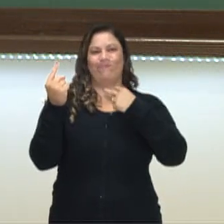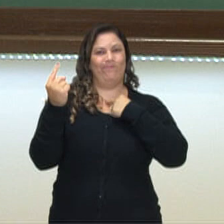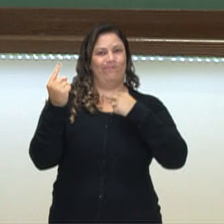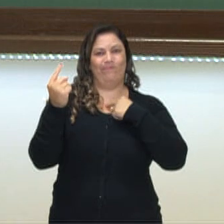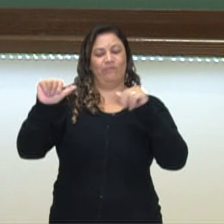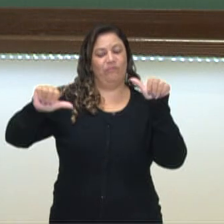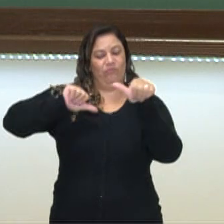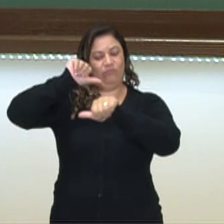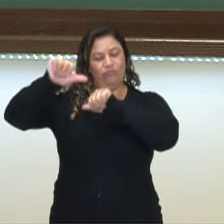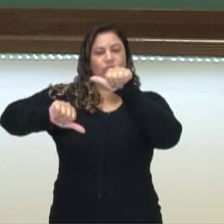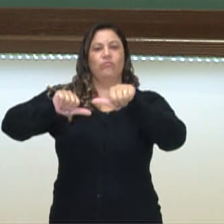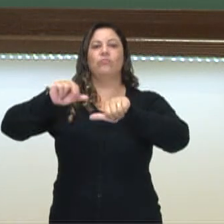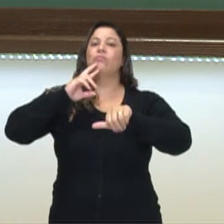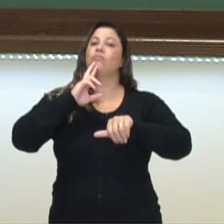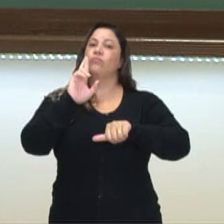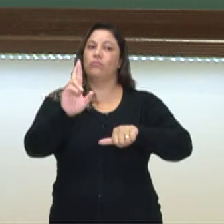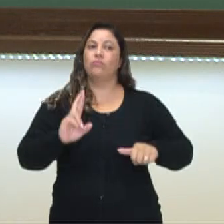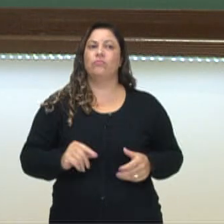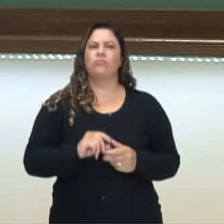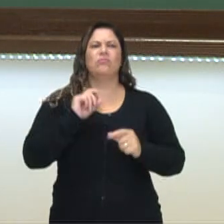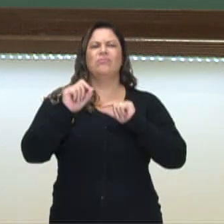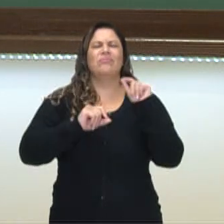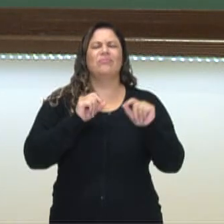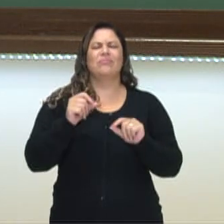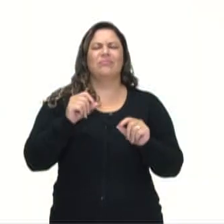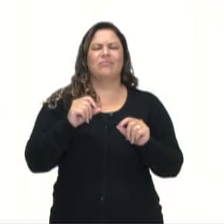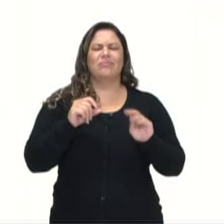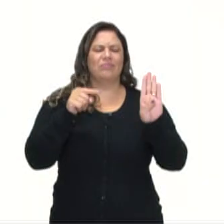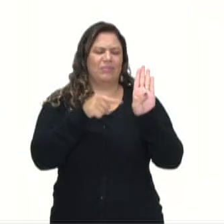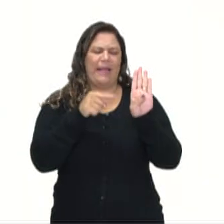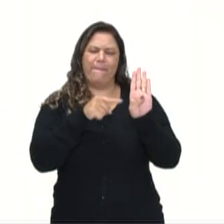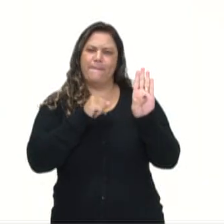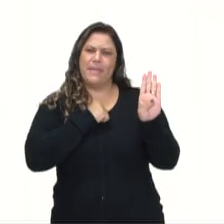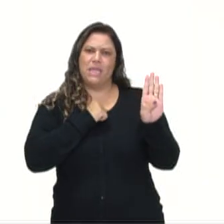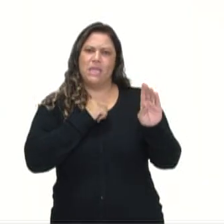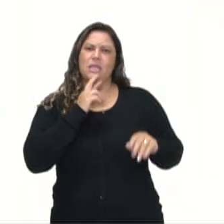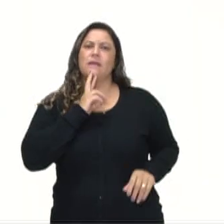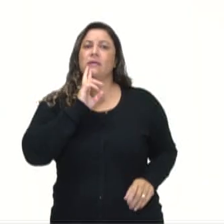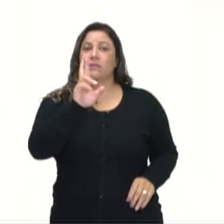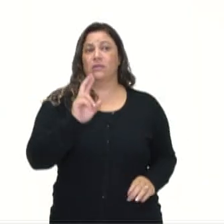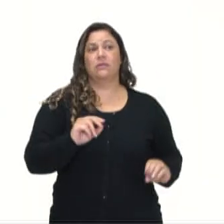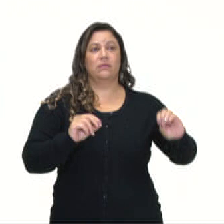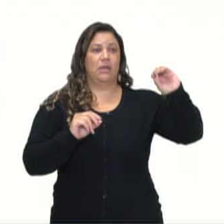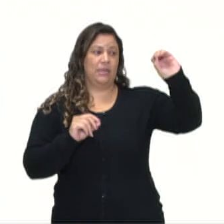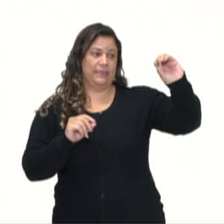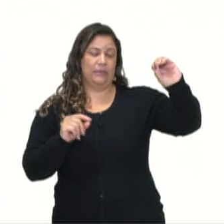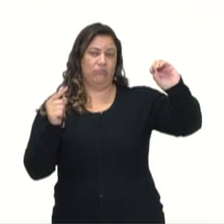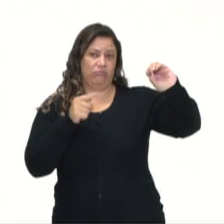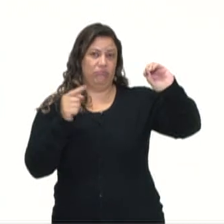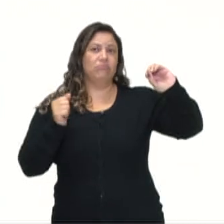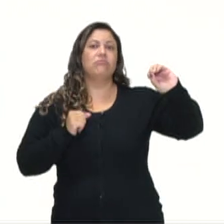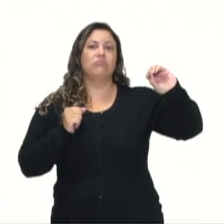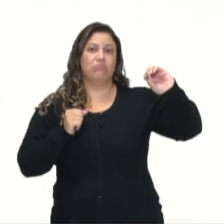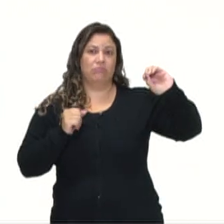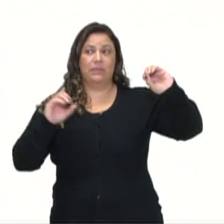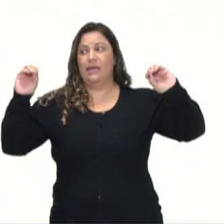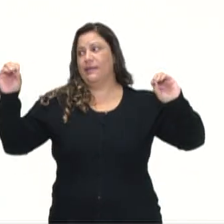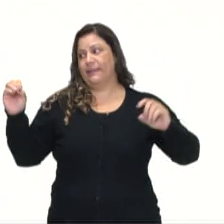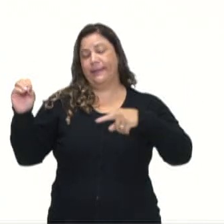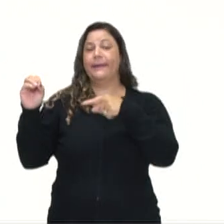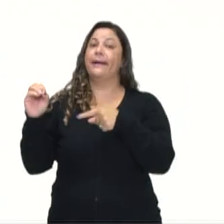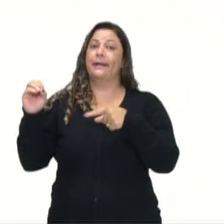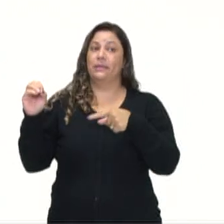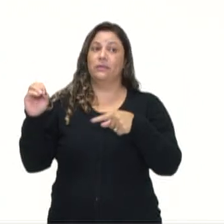Muito bem, quem será na letra B? Porque o resultado tem que dar zero. Só pode ser zero, porque a gente tem uma propriedade que diz